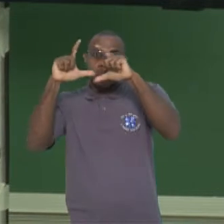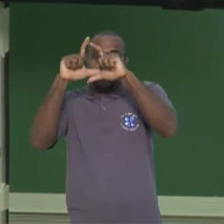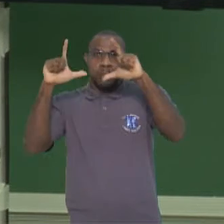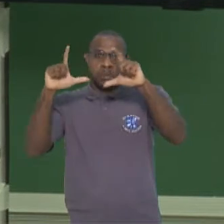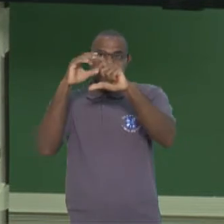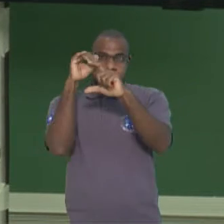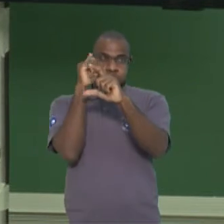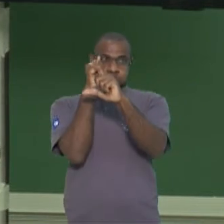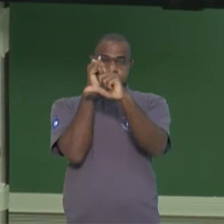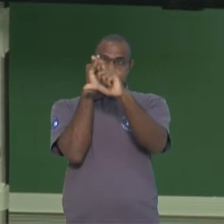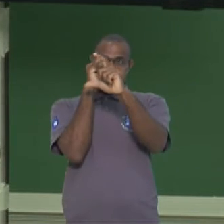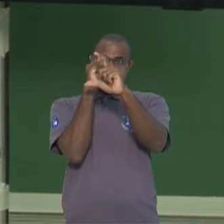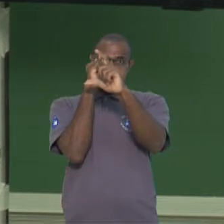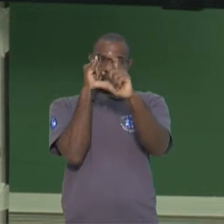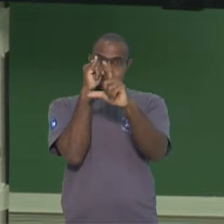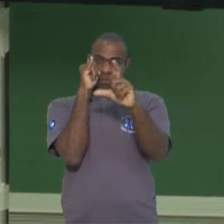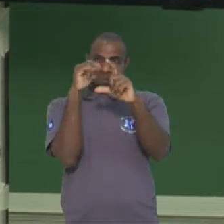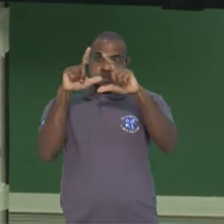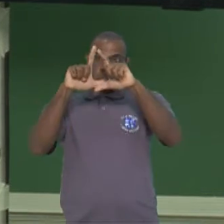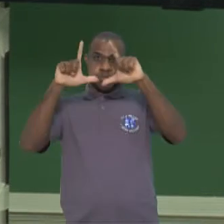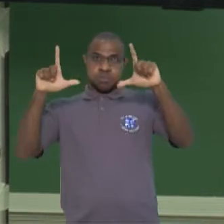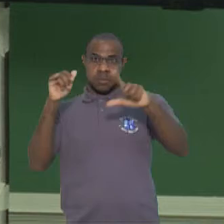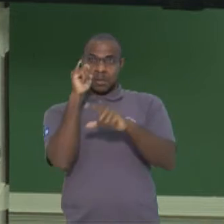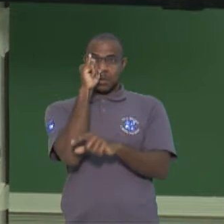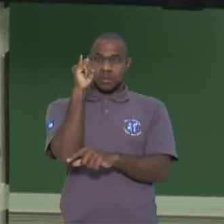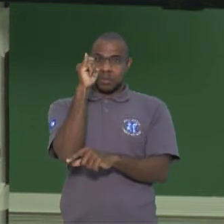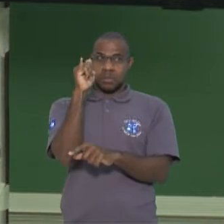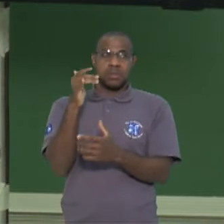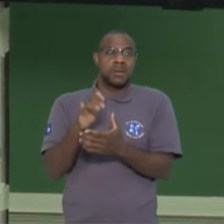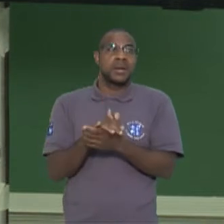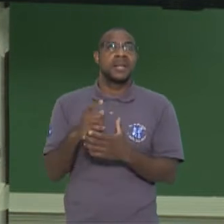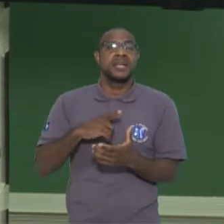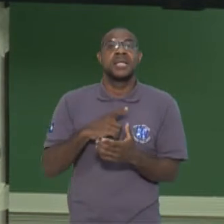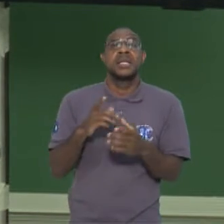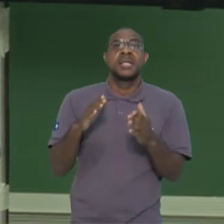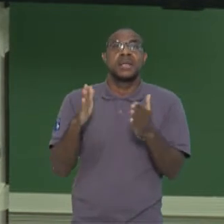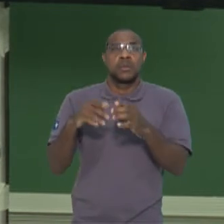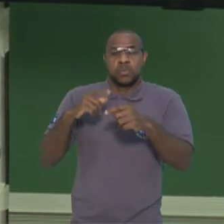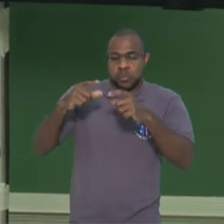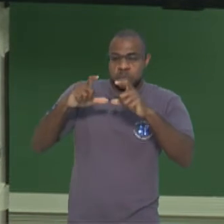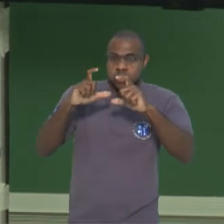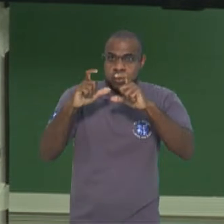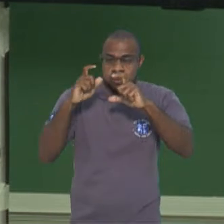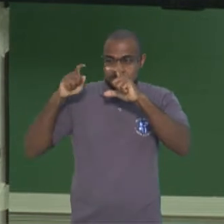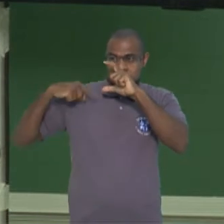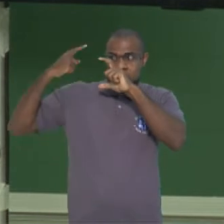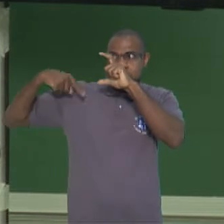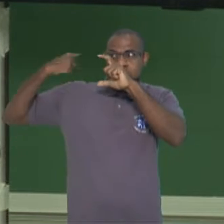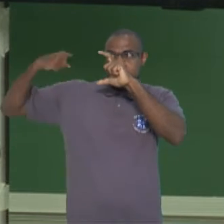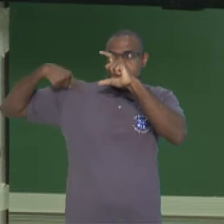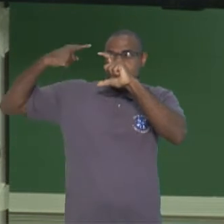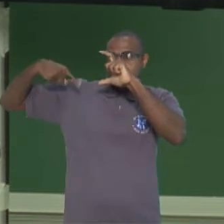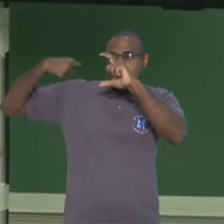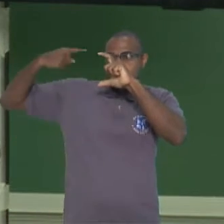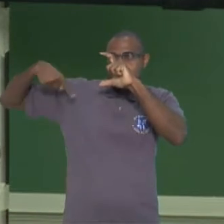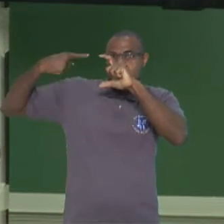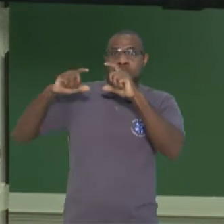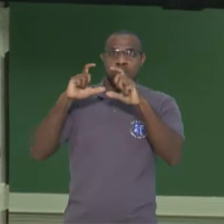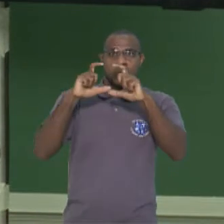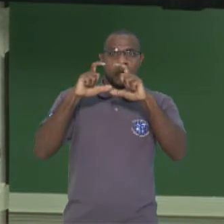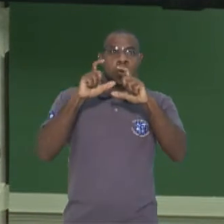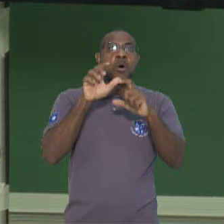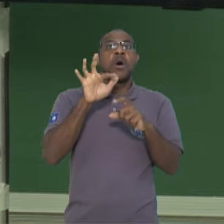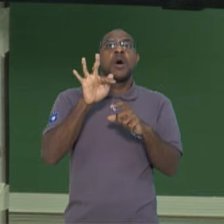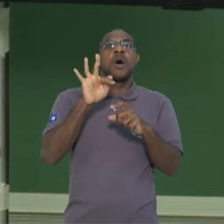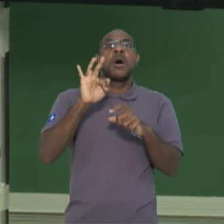quando tem uma película muito extensa, grande quantidade de rolo de filme, você tem um filme mais longo, de um tempo,